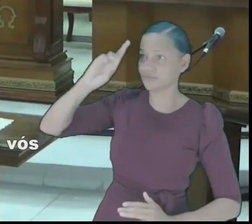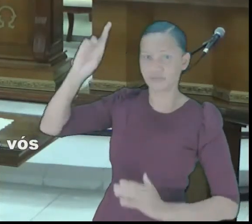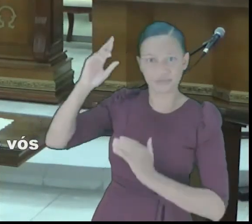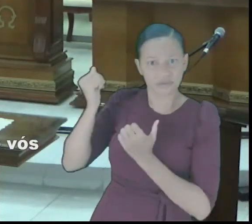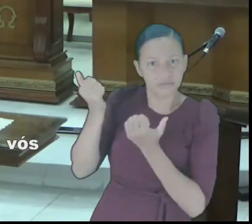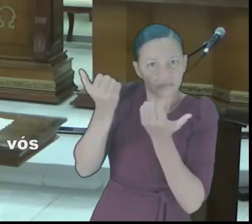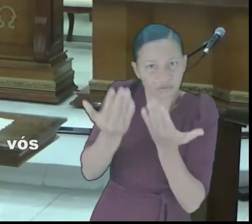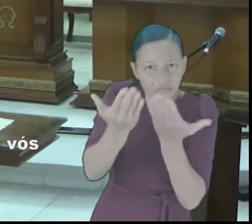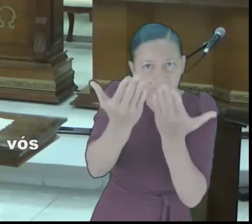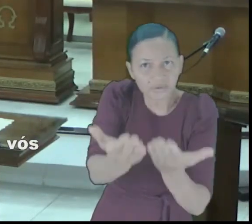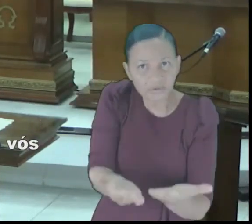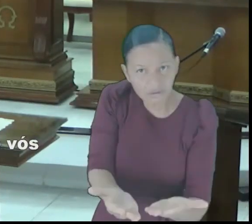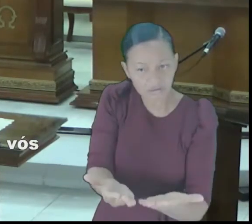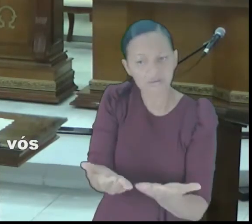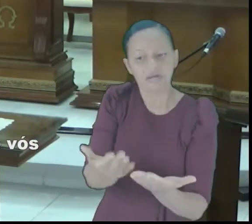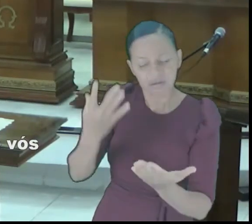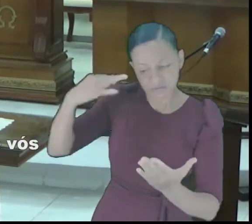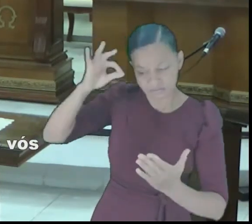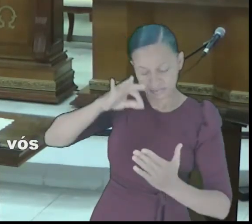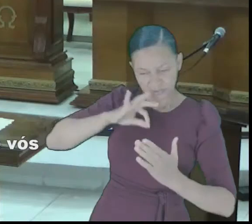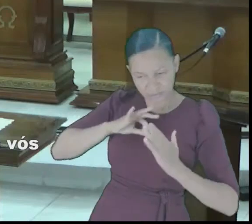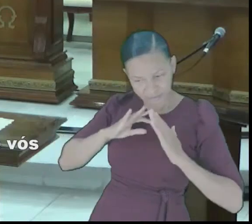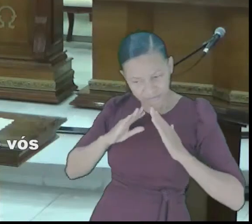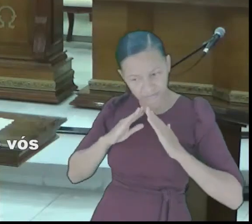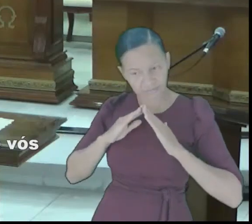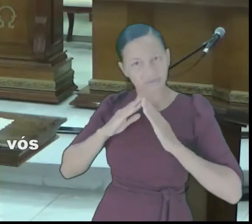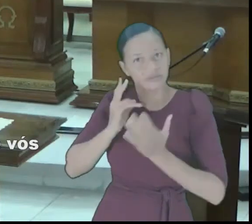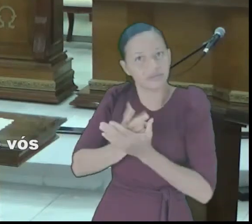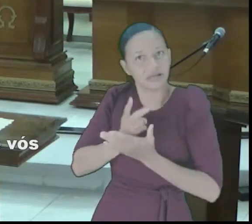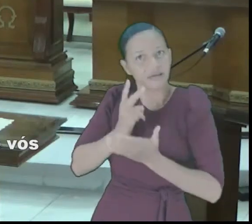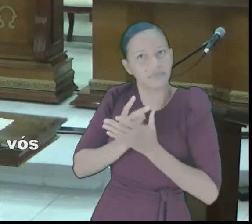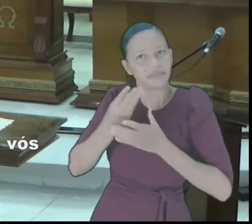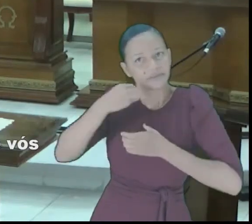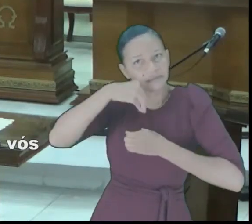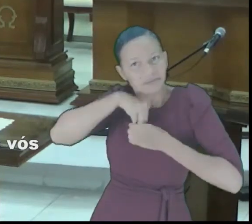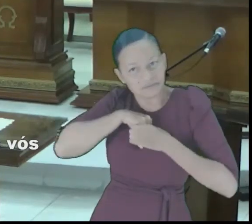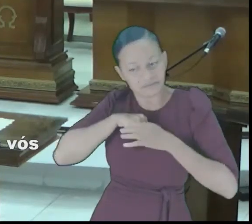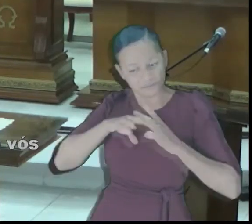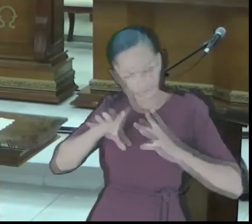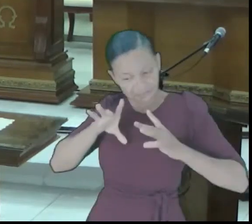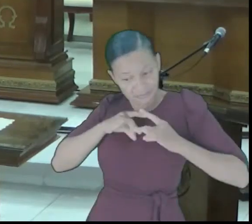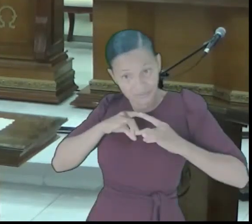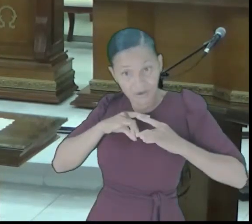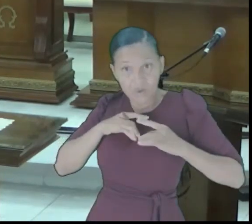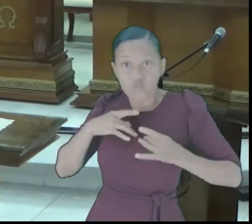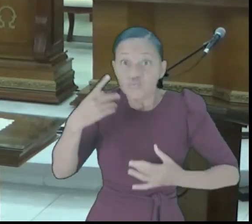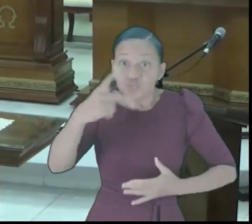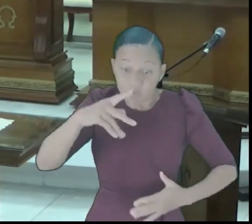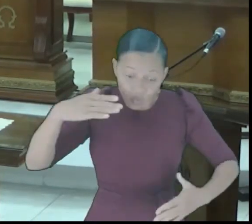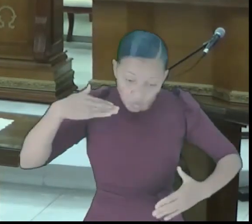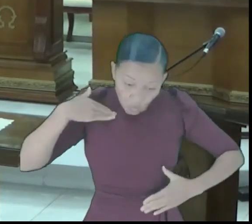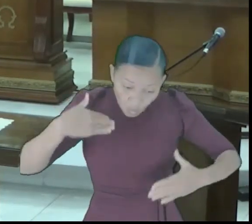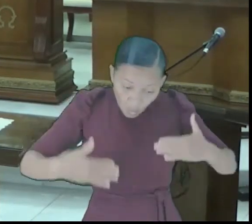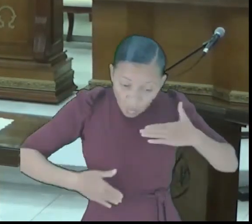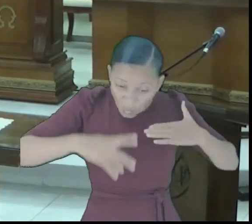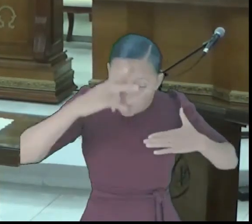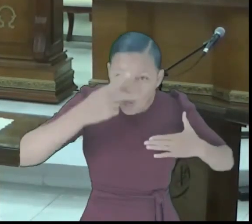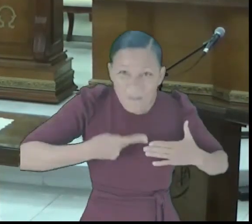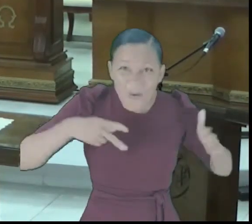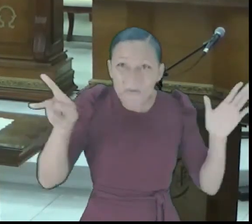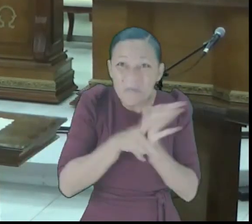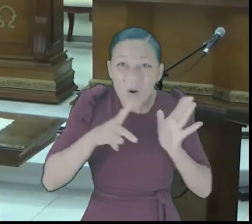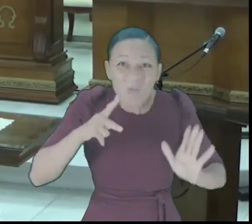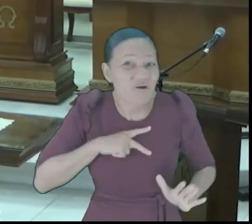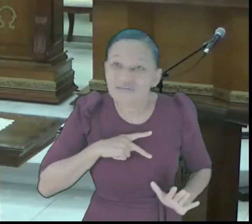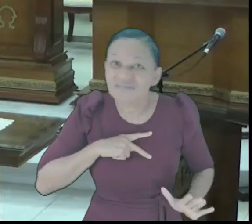deu e que ele vive dentro de vocês? Seu próprio corpo não lhes